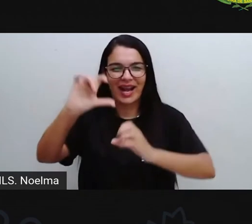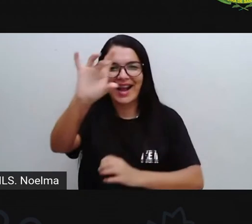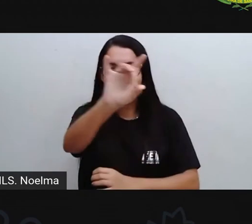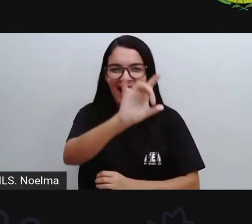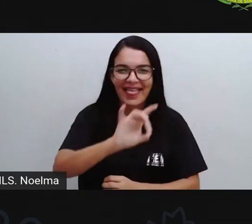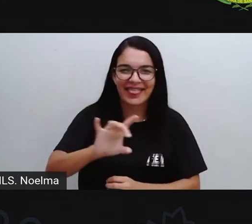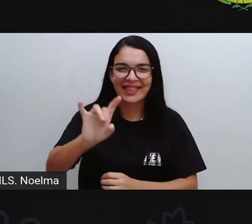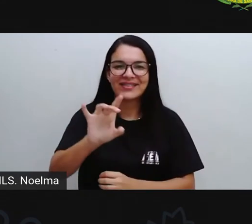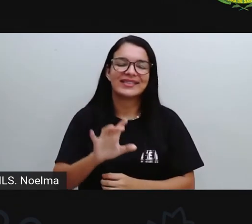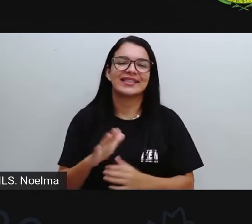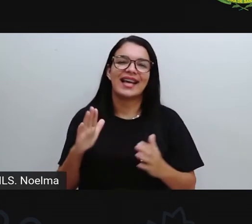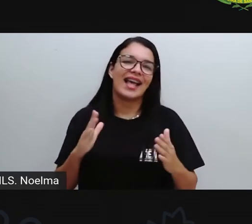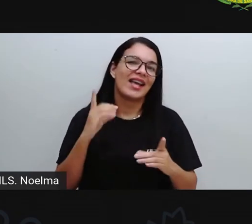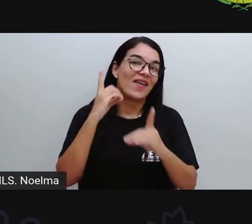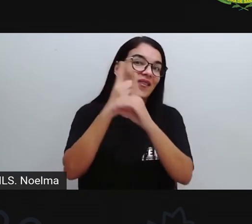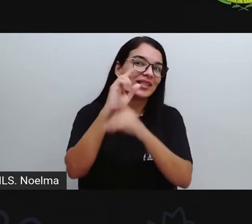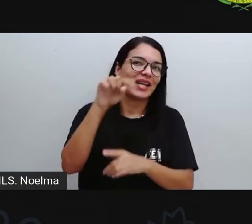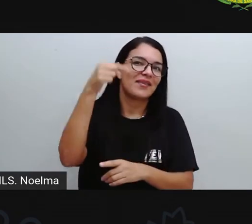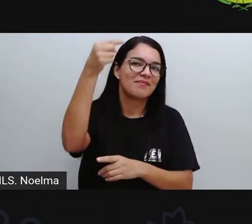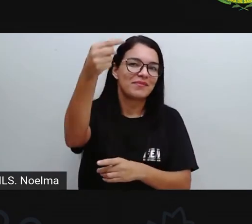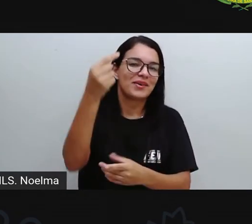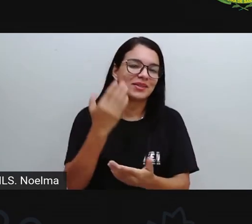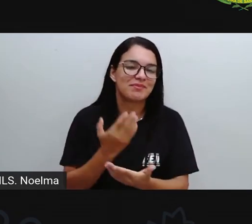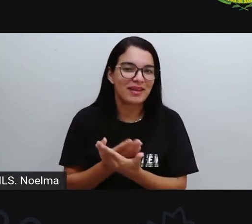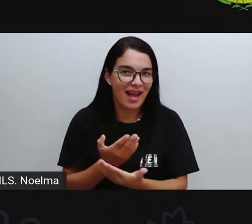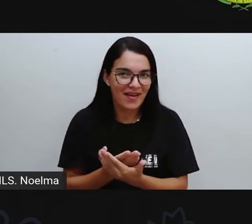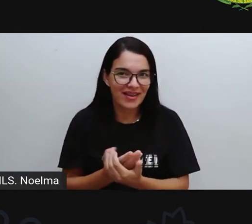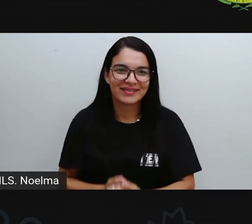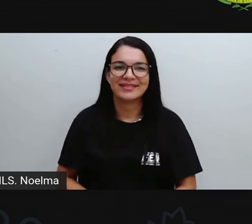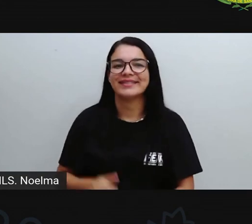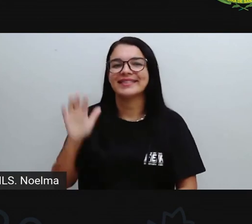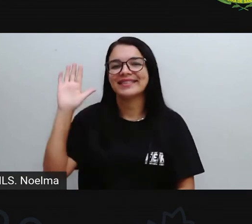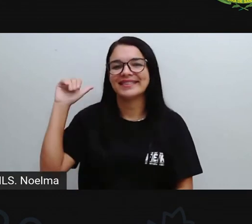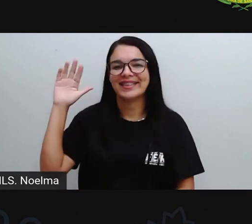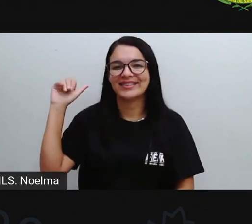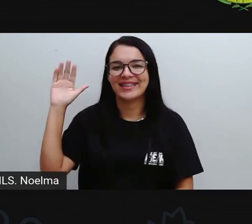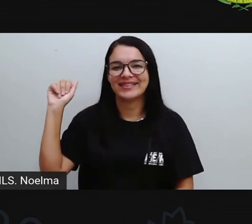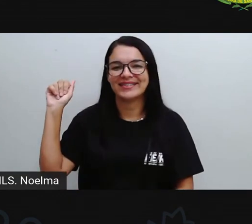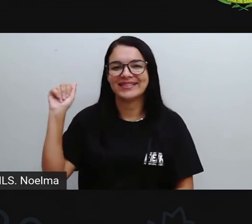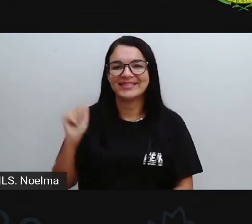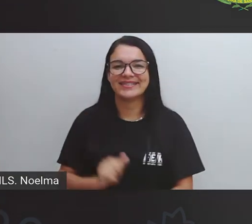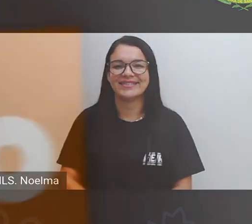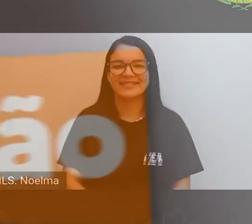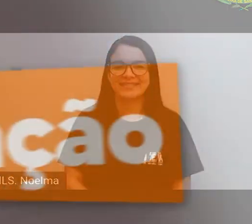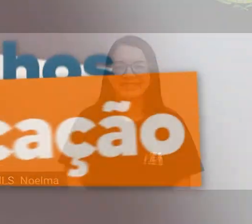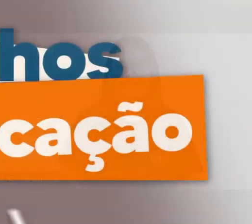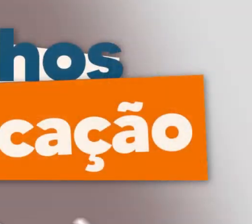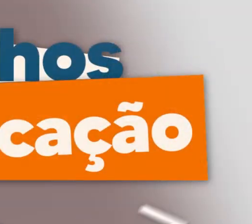de vocês e a gente se encontra na nossa próxima aula. Tchau, tchau.